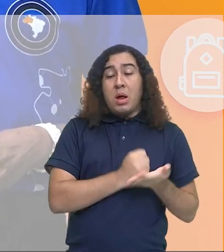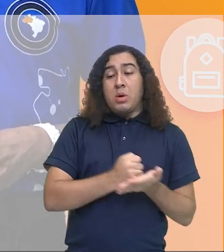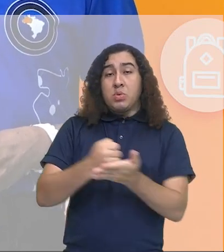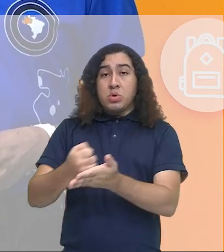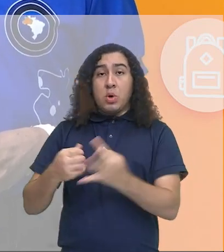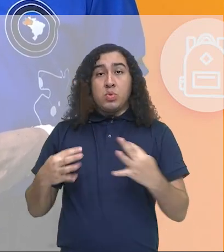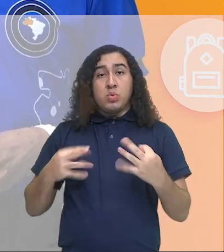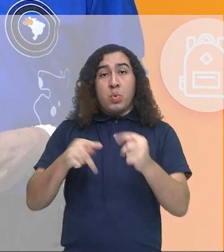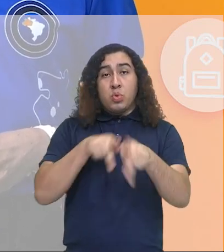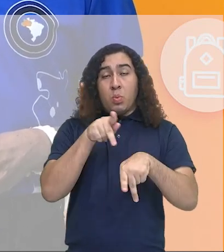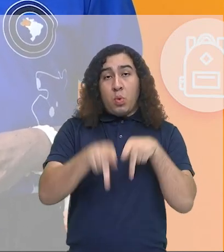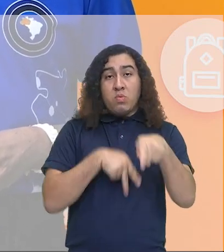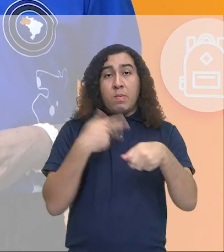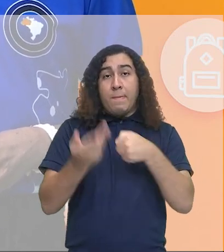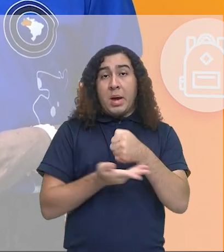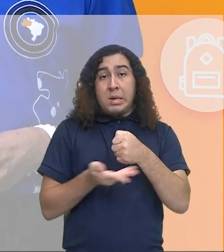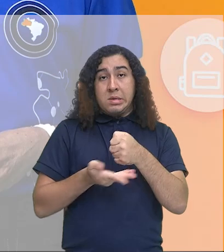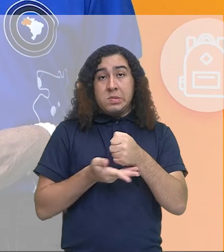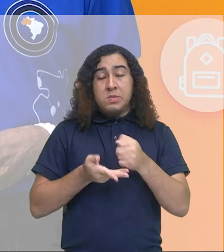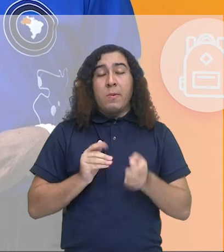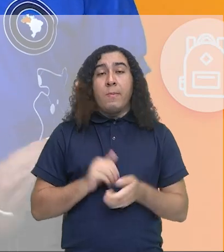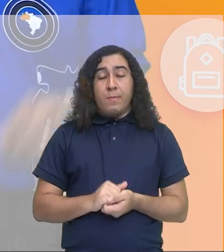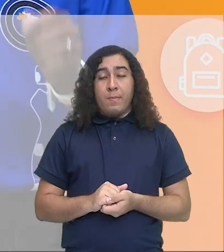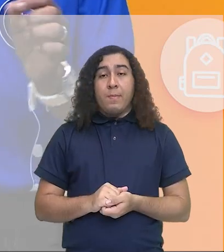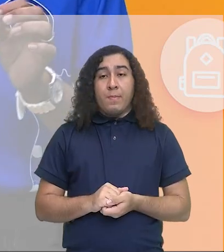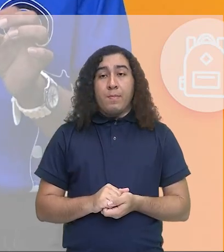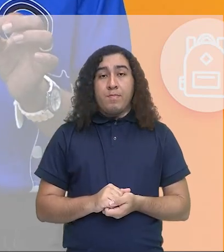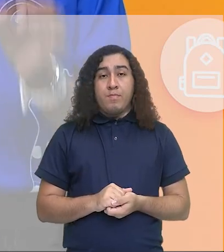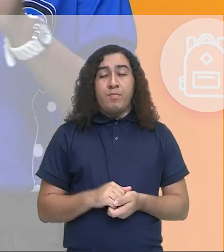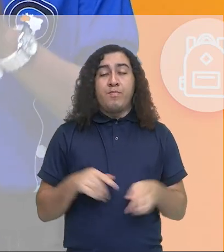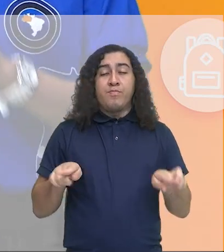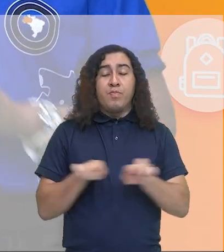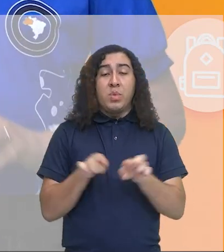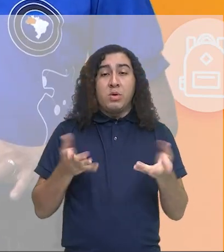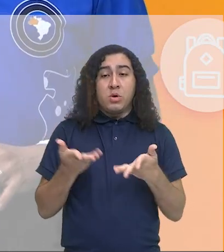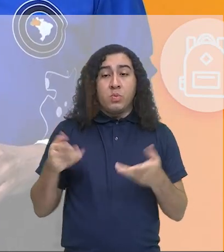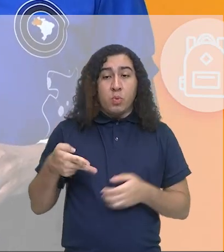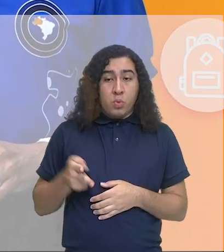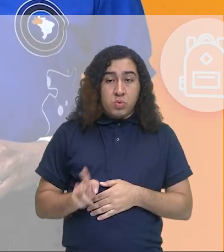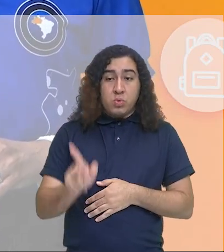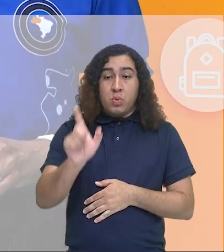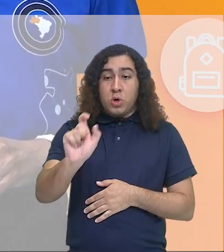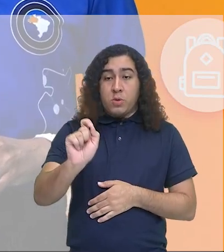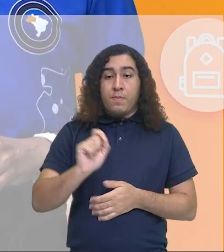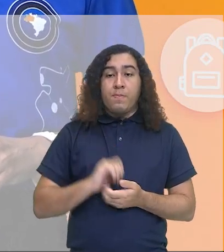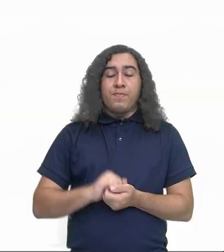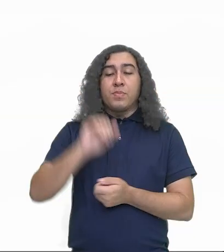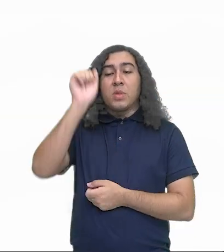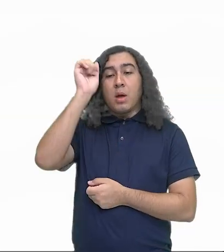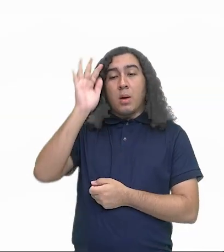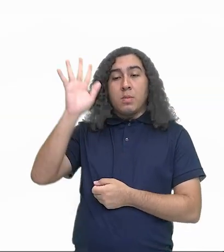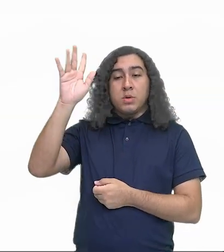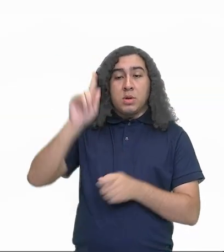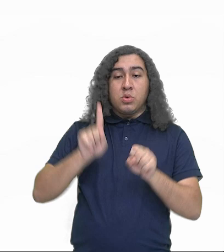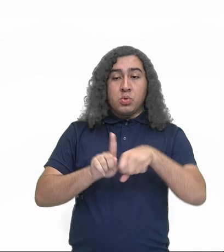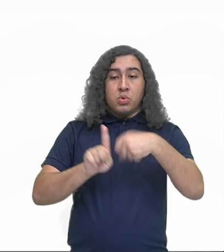necessidades básicas de sua população. E vamos continuar com a imaginação sociológica. O